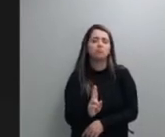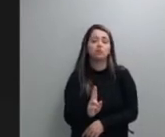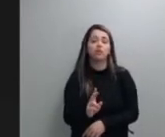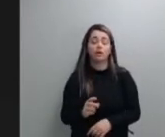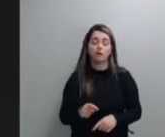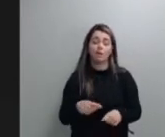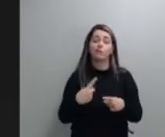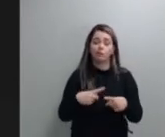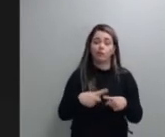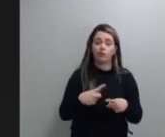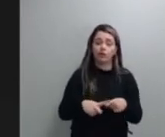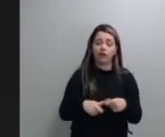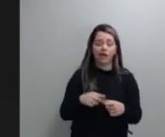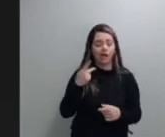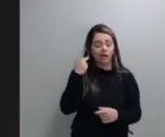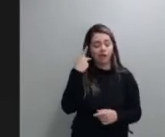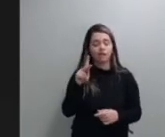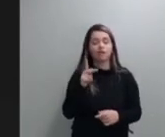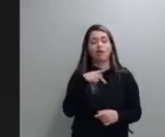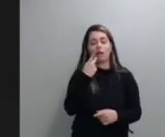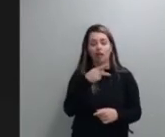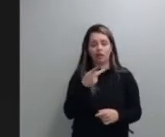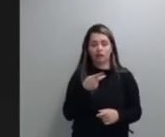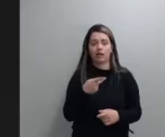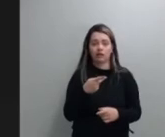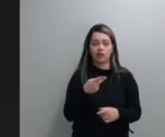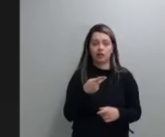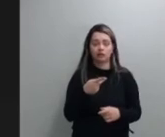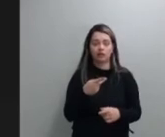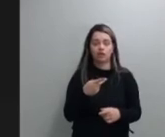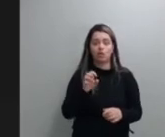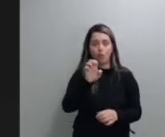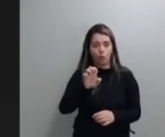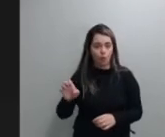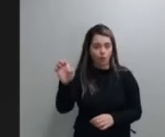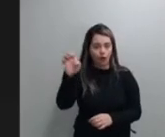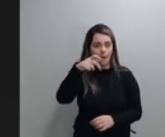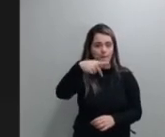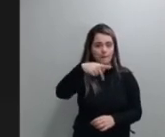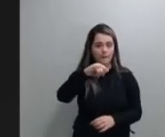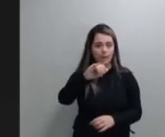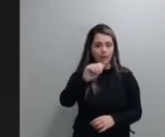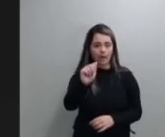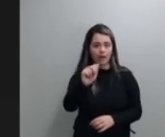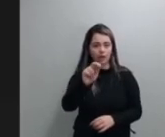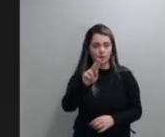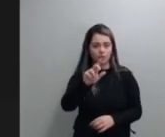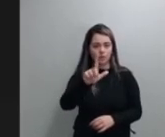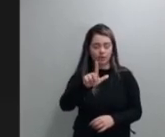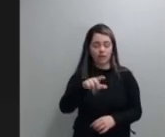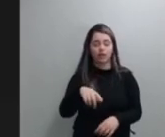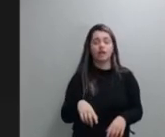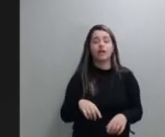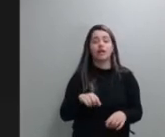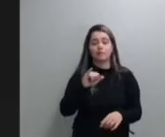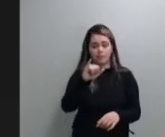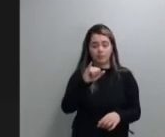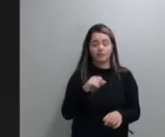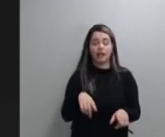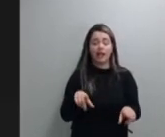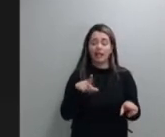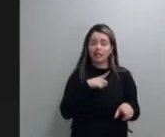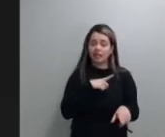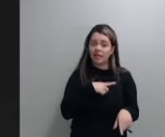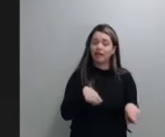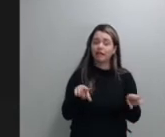aplica ao concurso do Estado do Piauí, ao concurso de cartórios, a acumulação de títulos. Por decisão do CNJ, essa